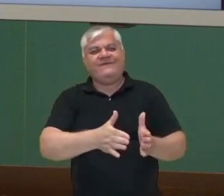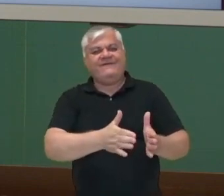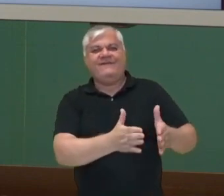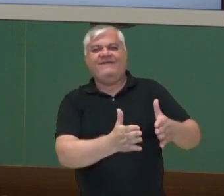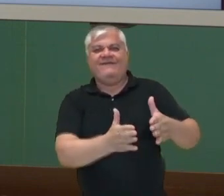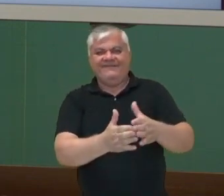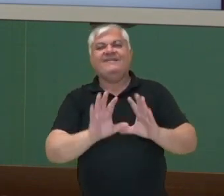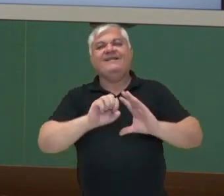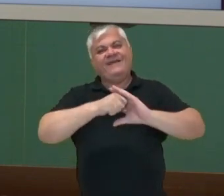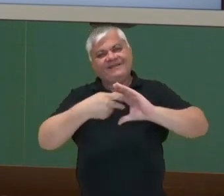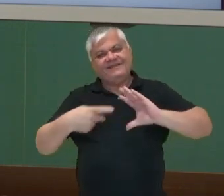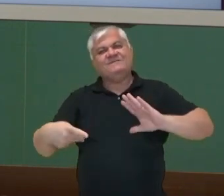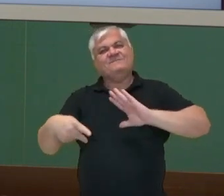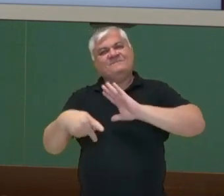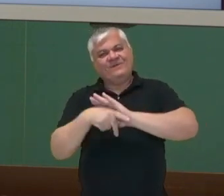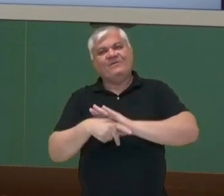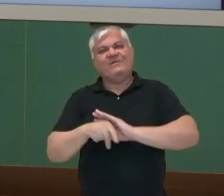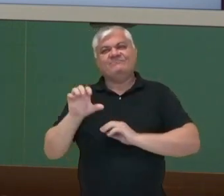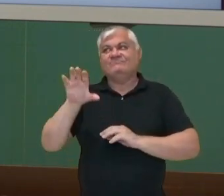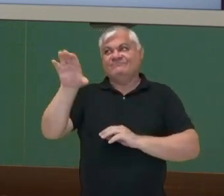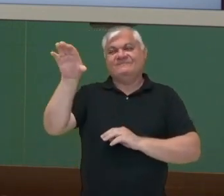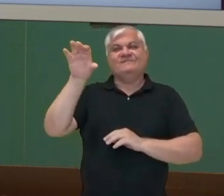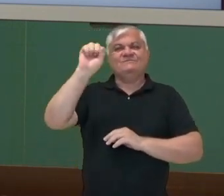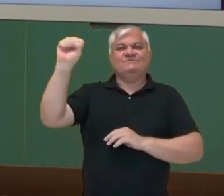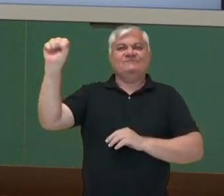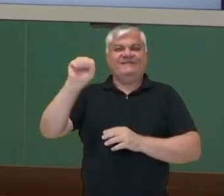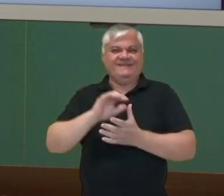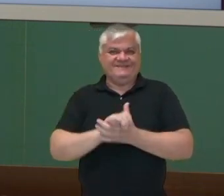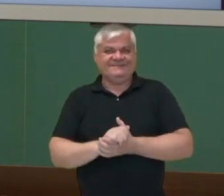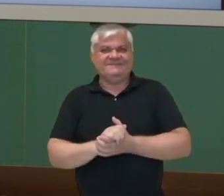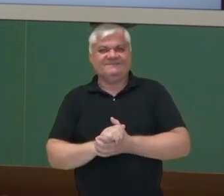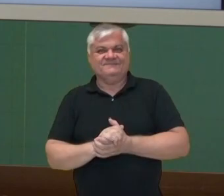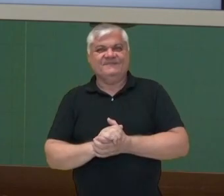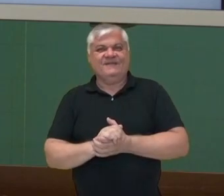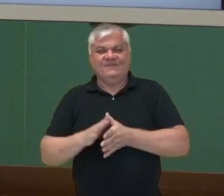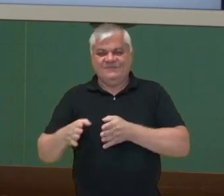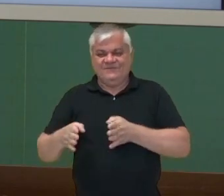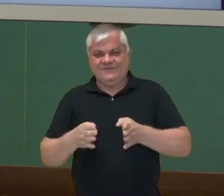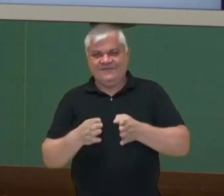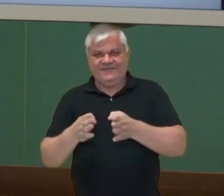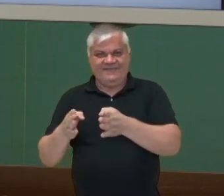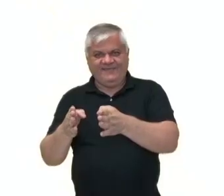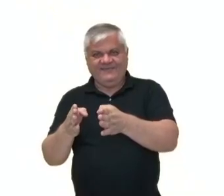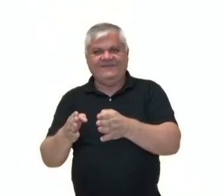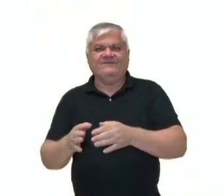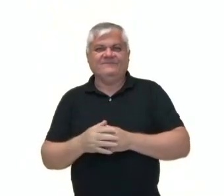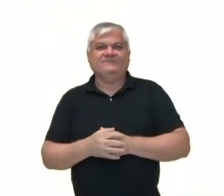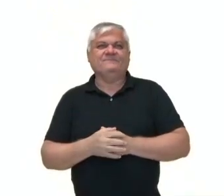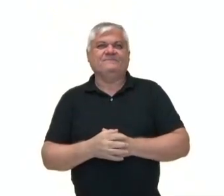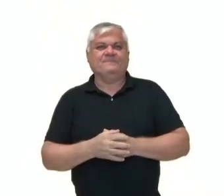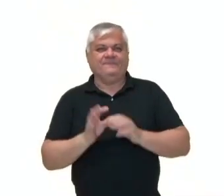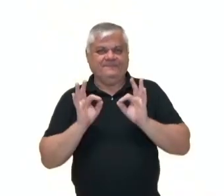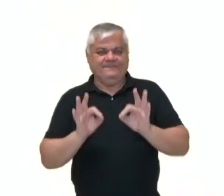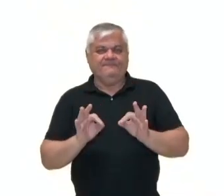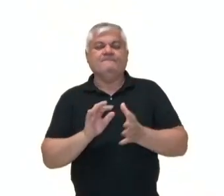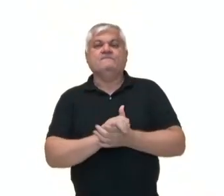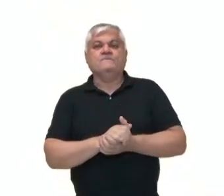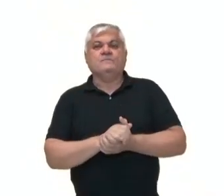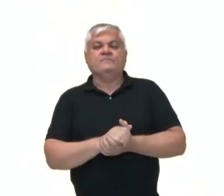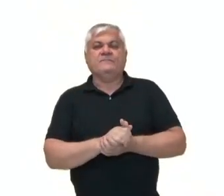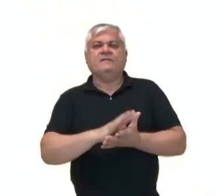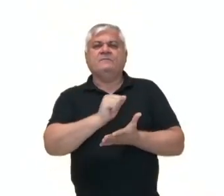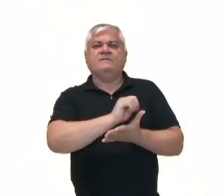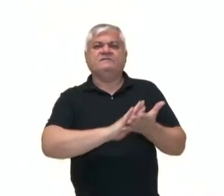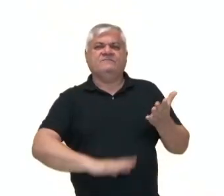essa característica ali na região sudeste dos rios correrem para a direção do interior, né? E aí